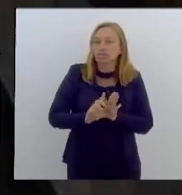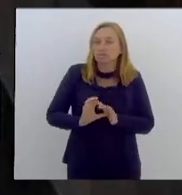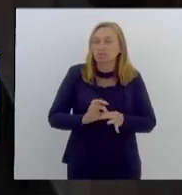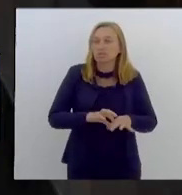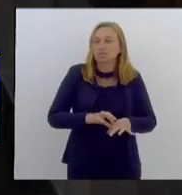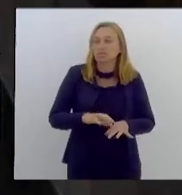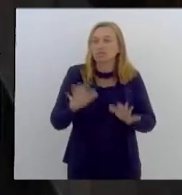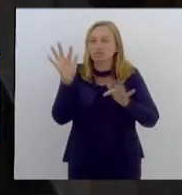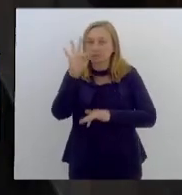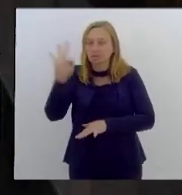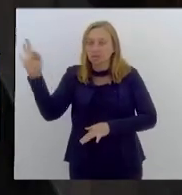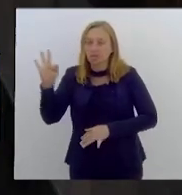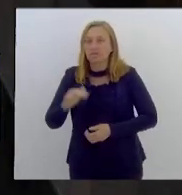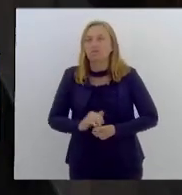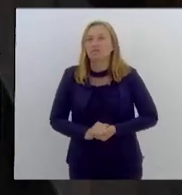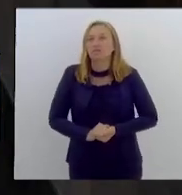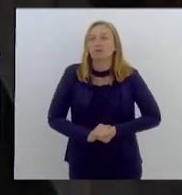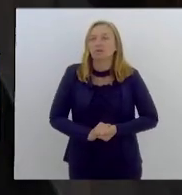complementares federais?